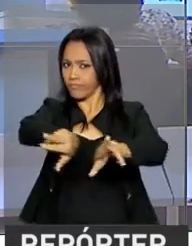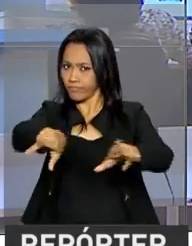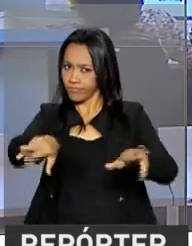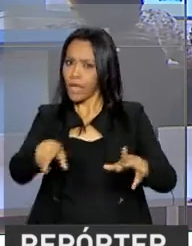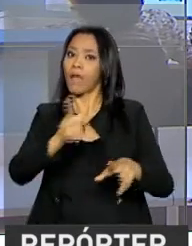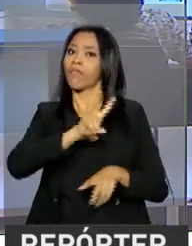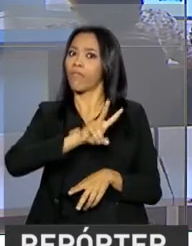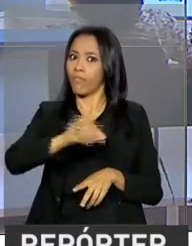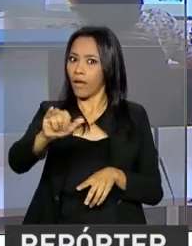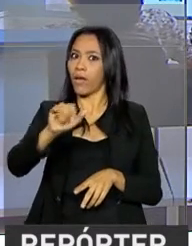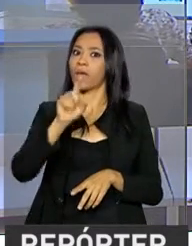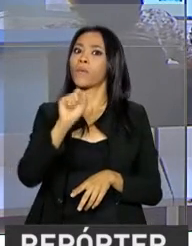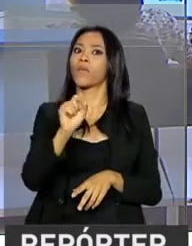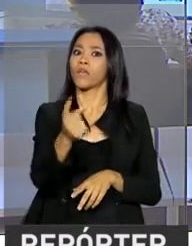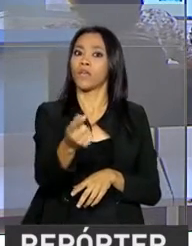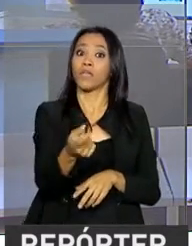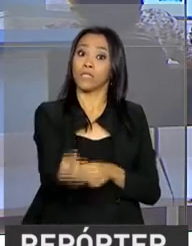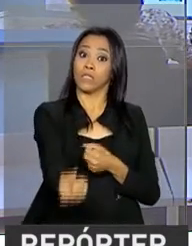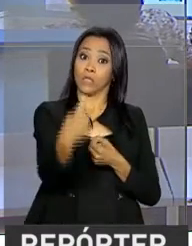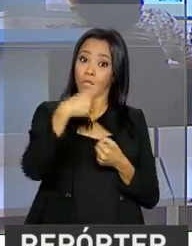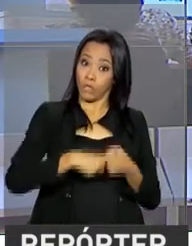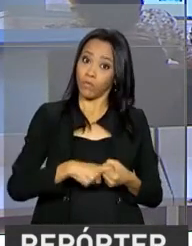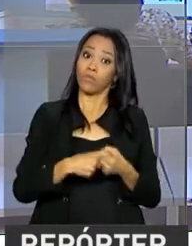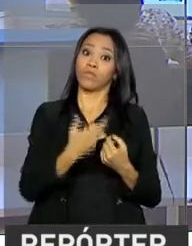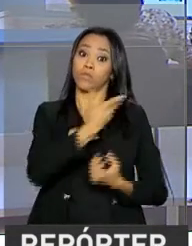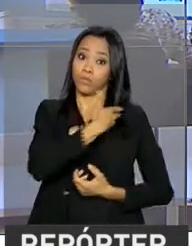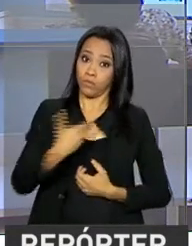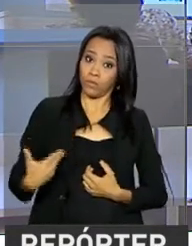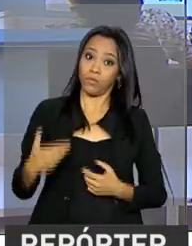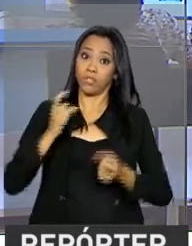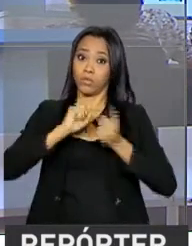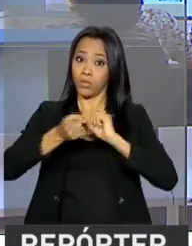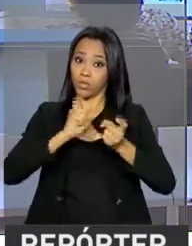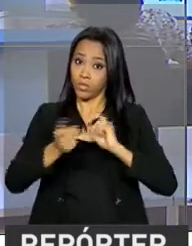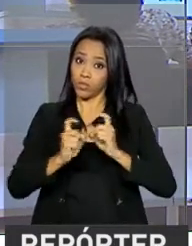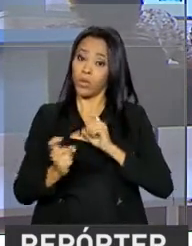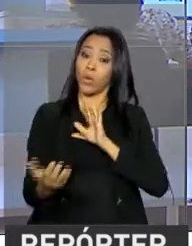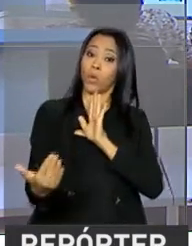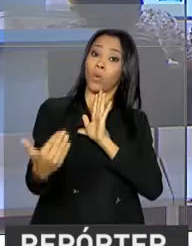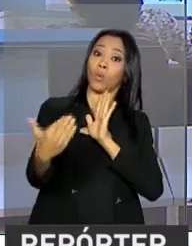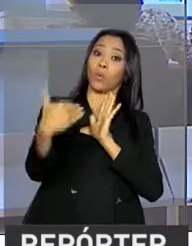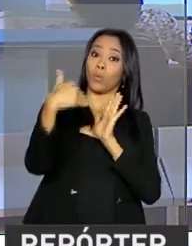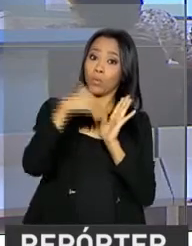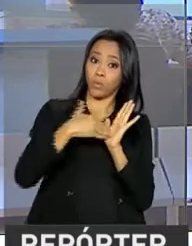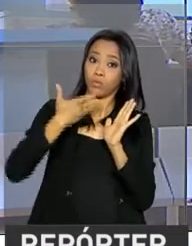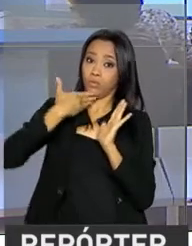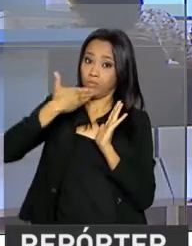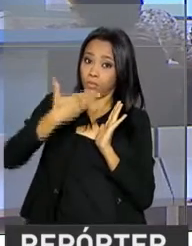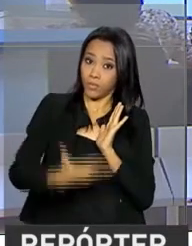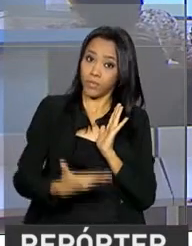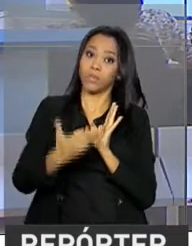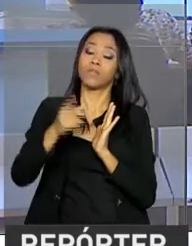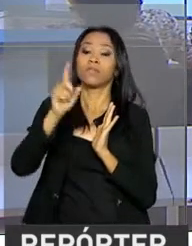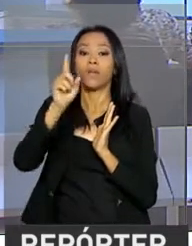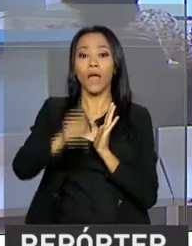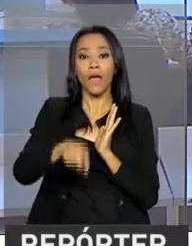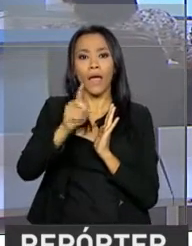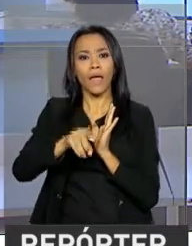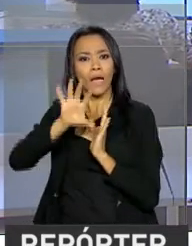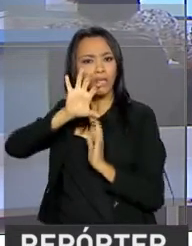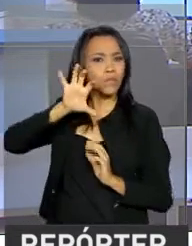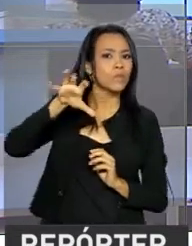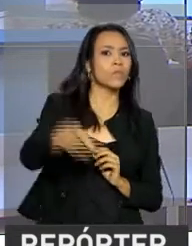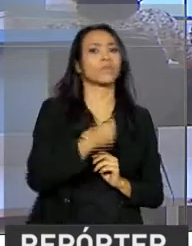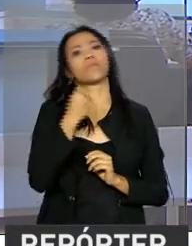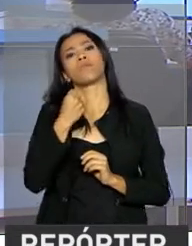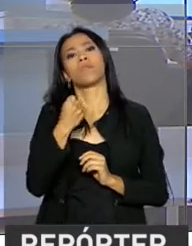vão ser devolvidos ao estado o último recurso o último recurso administrativo é a tomada